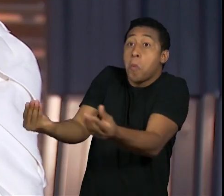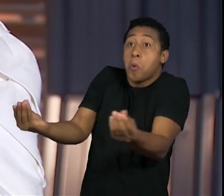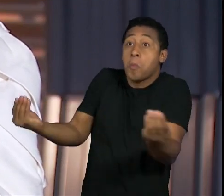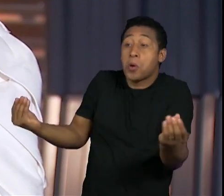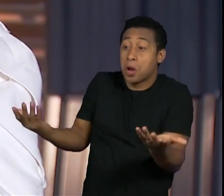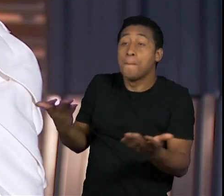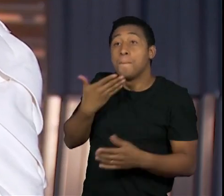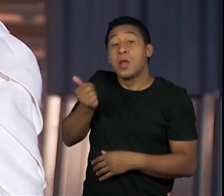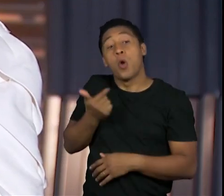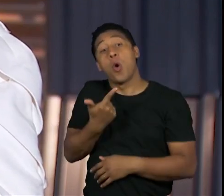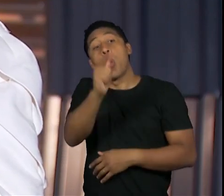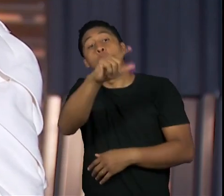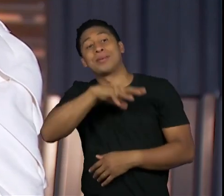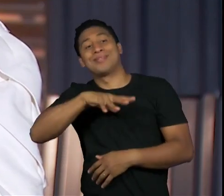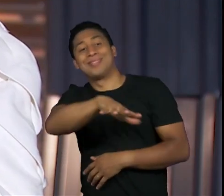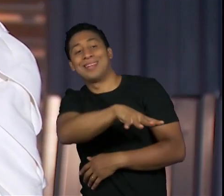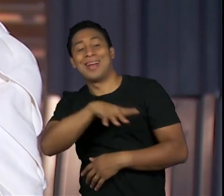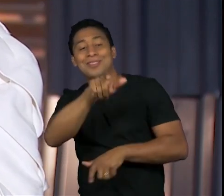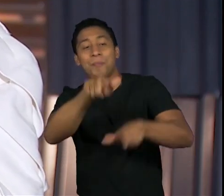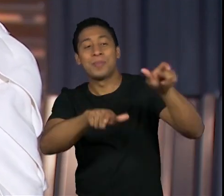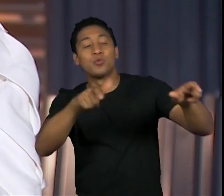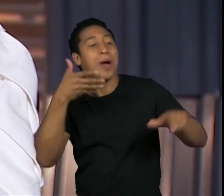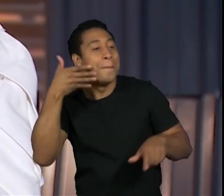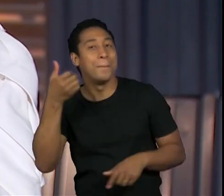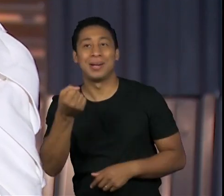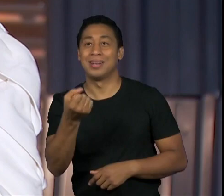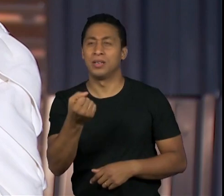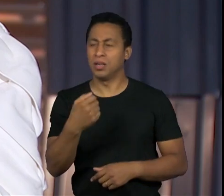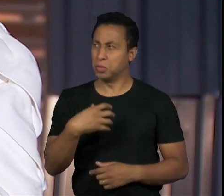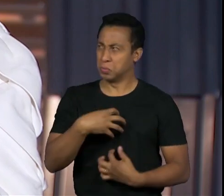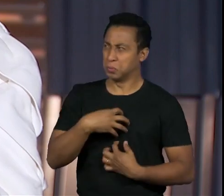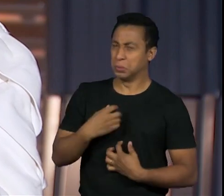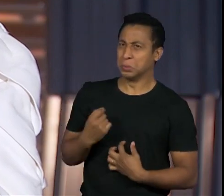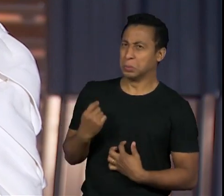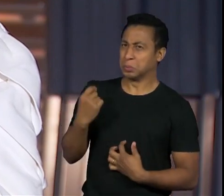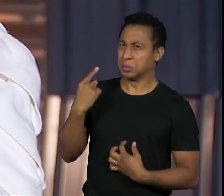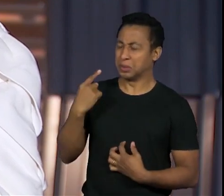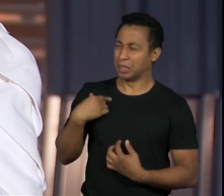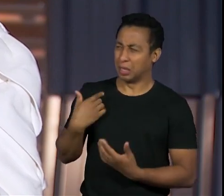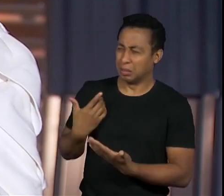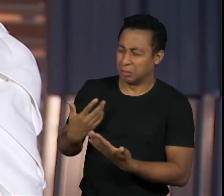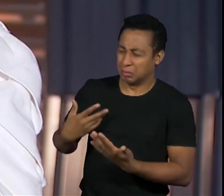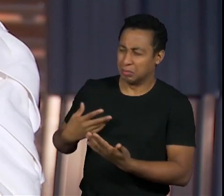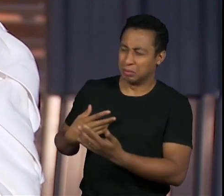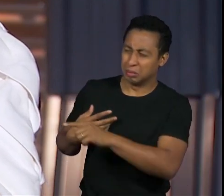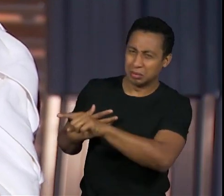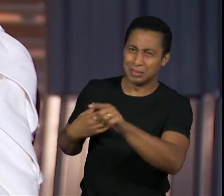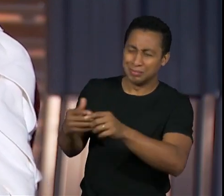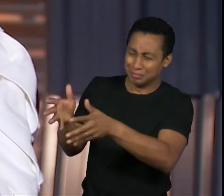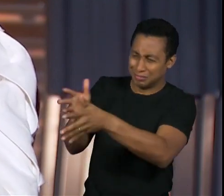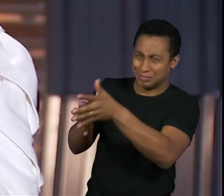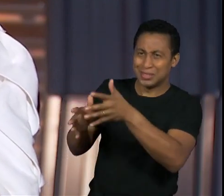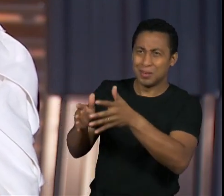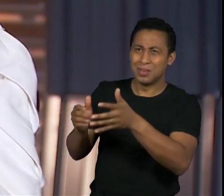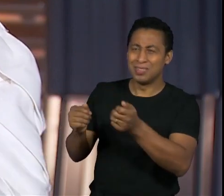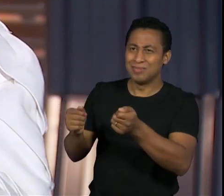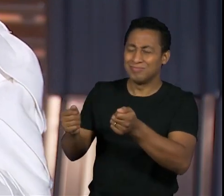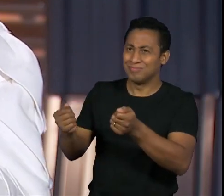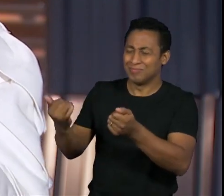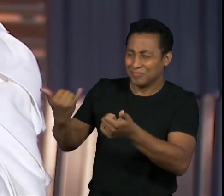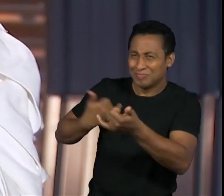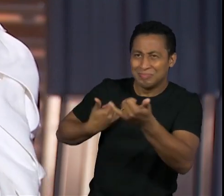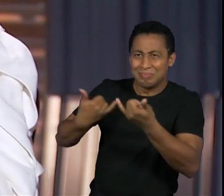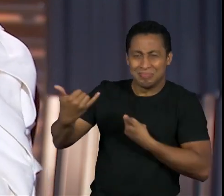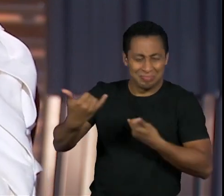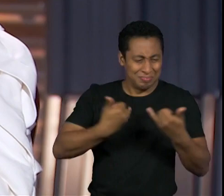branca, sabe? Então, aqueles incômodos que foram se somando, né, e me fazendo compreender que, e aí eu